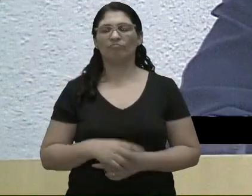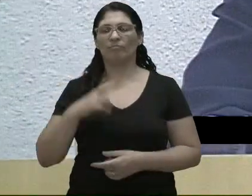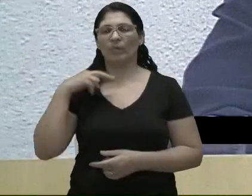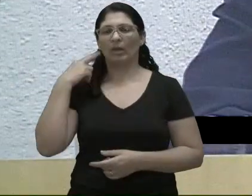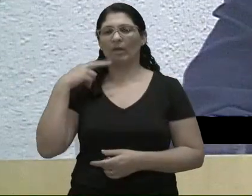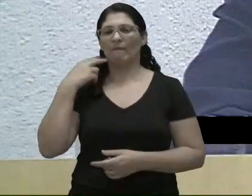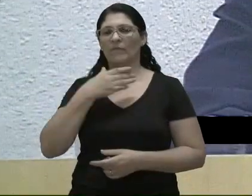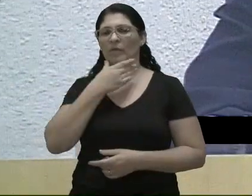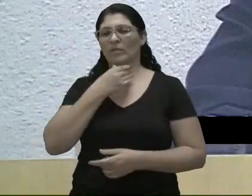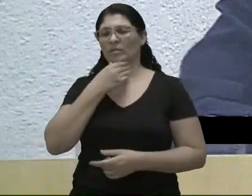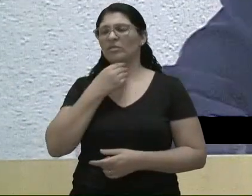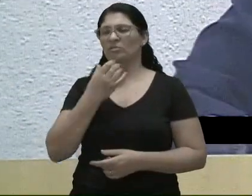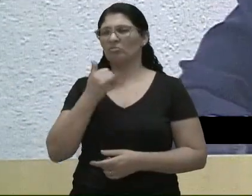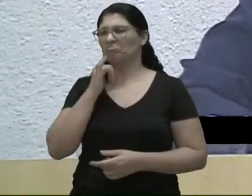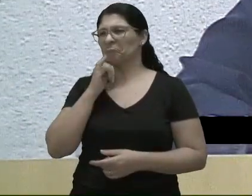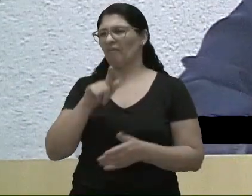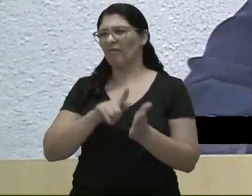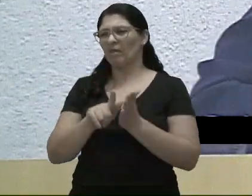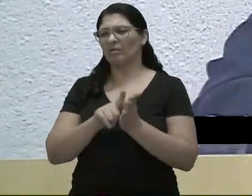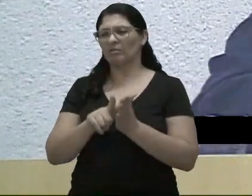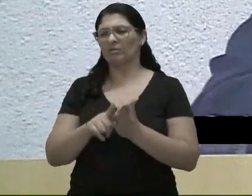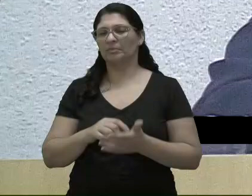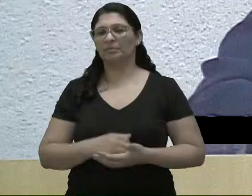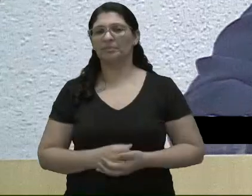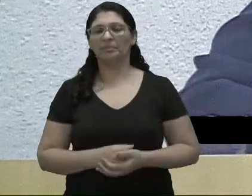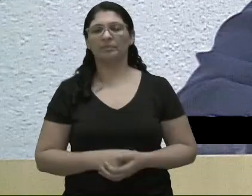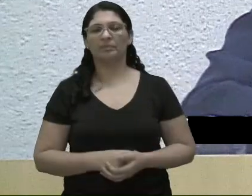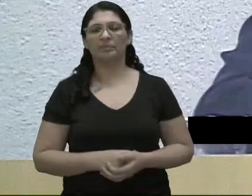quer fazer algum questionamento?